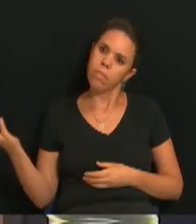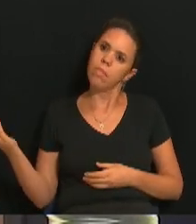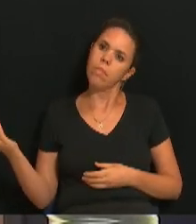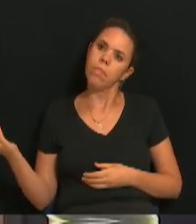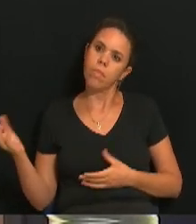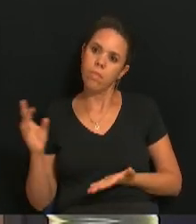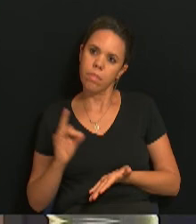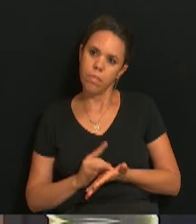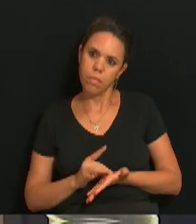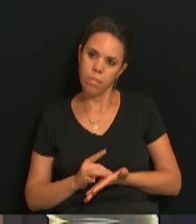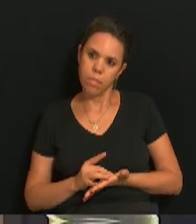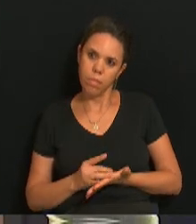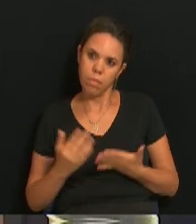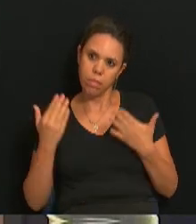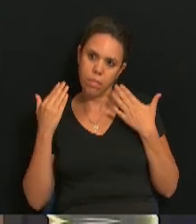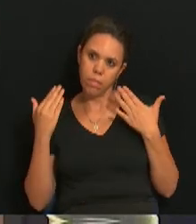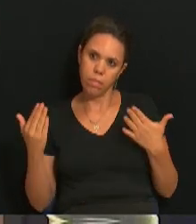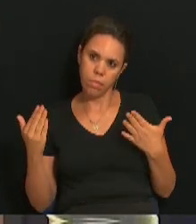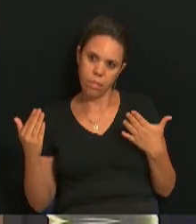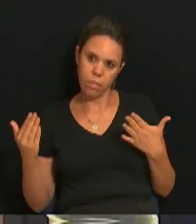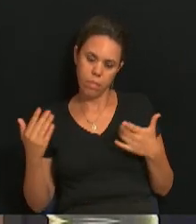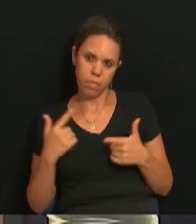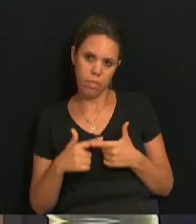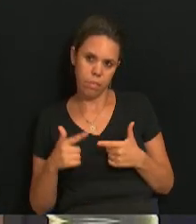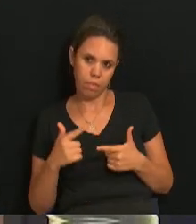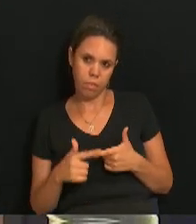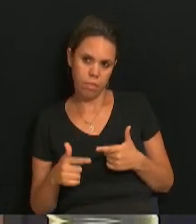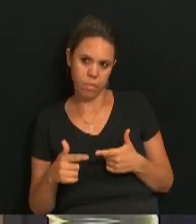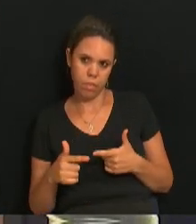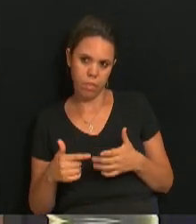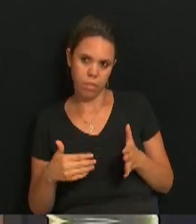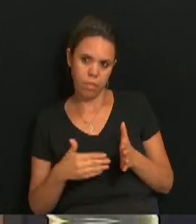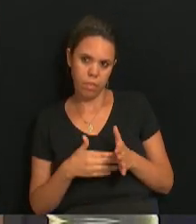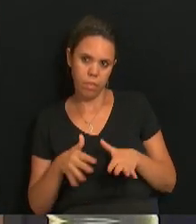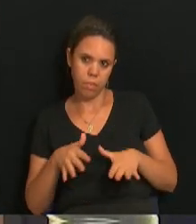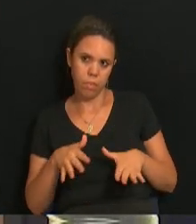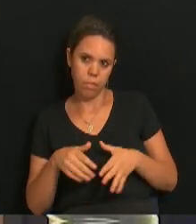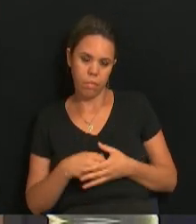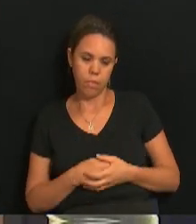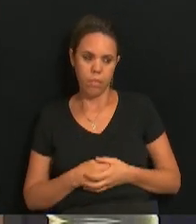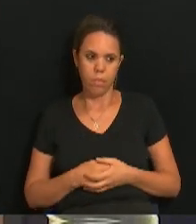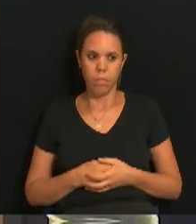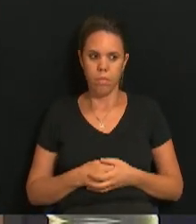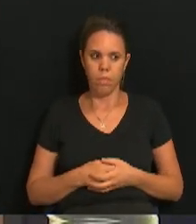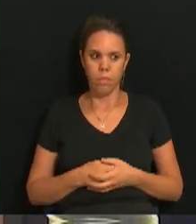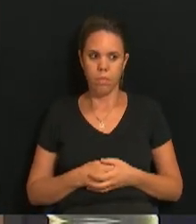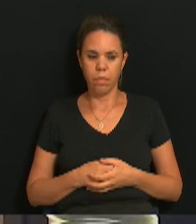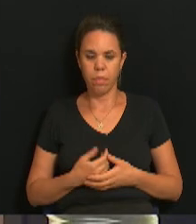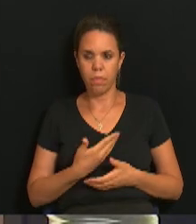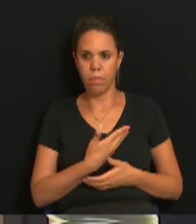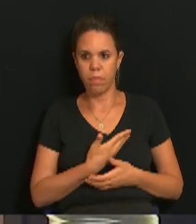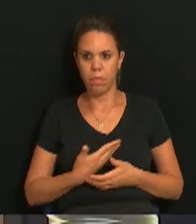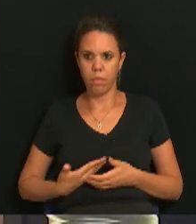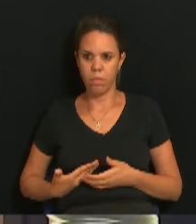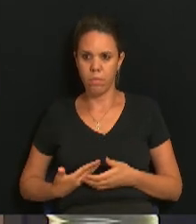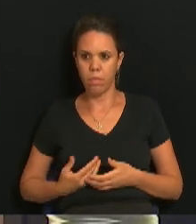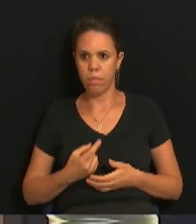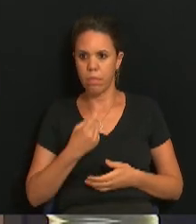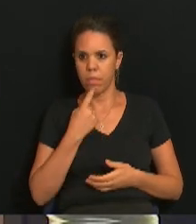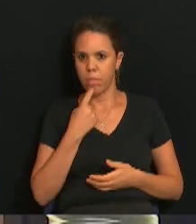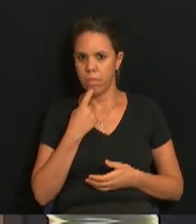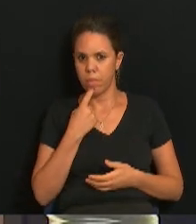fato diante dessa última movimentação, né, do governo aqui no município de Campinas